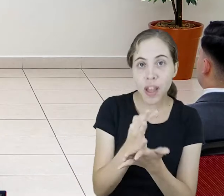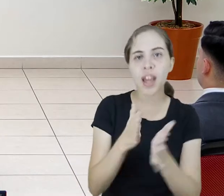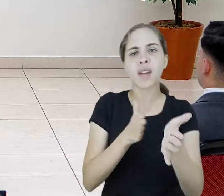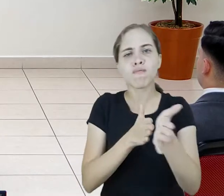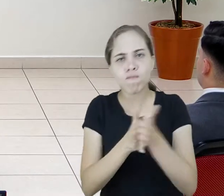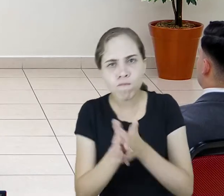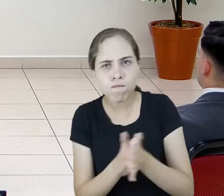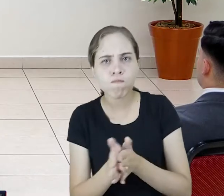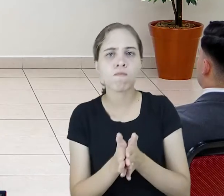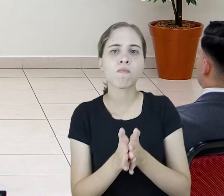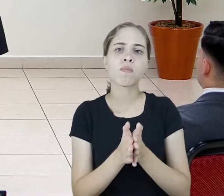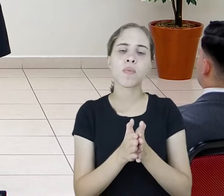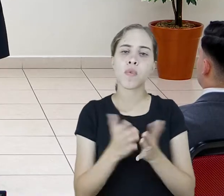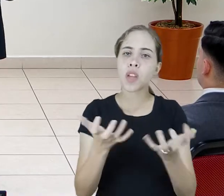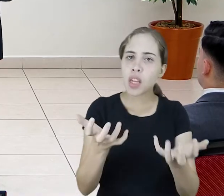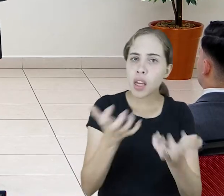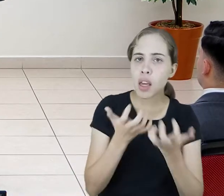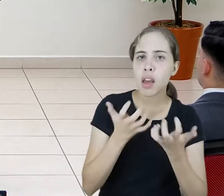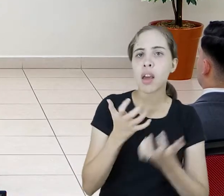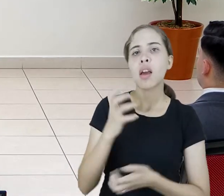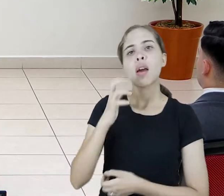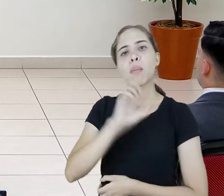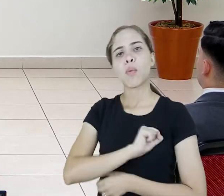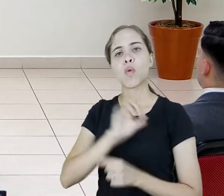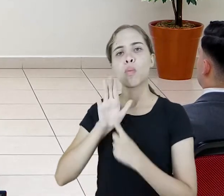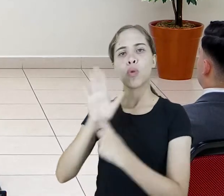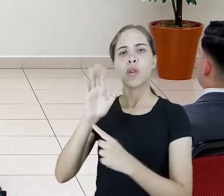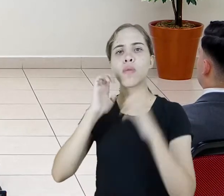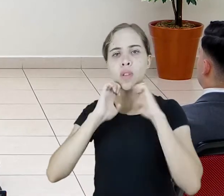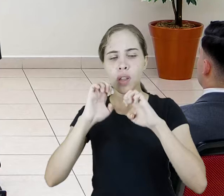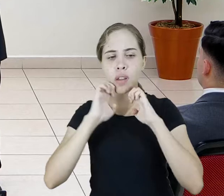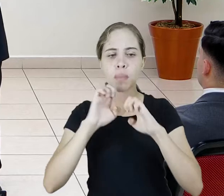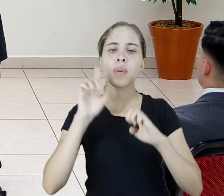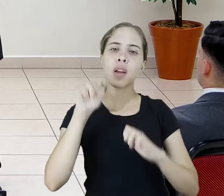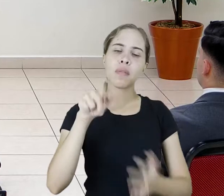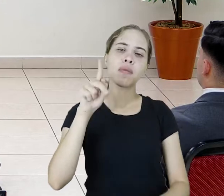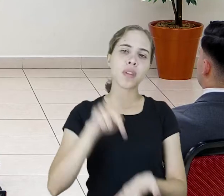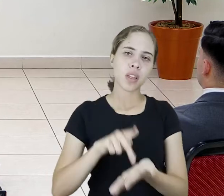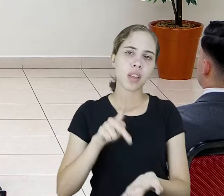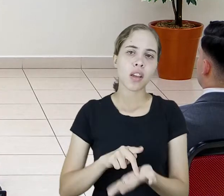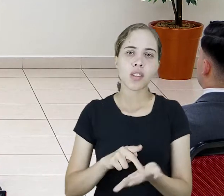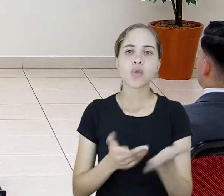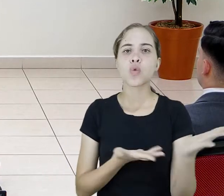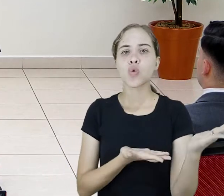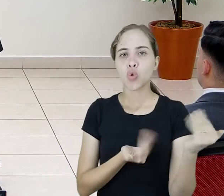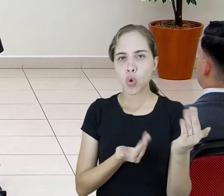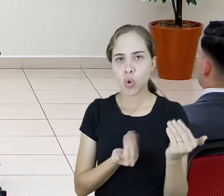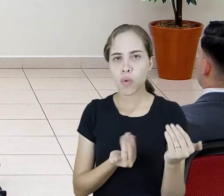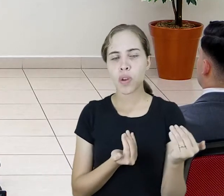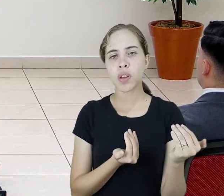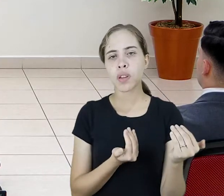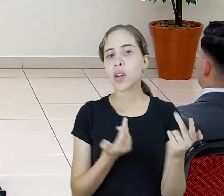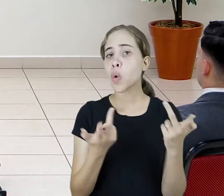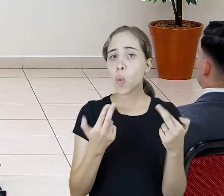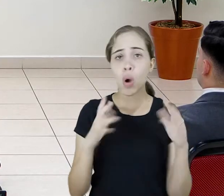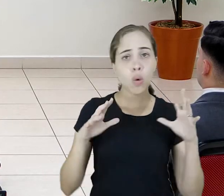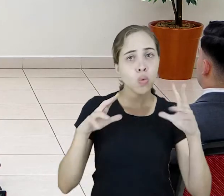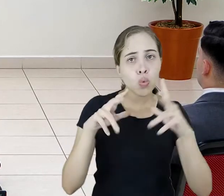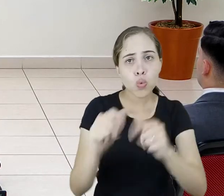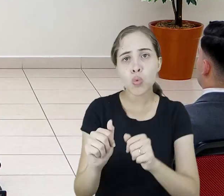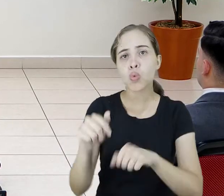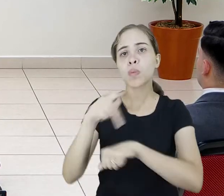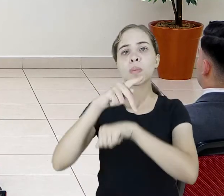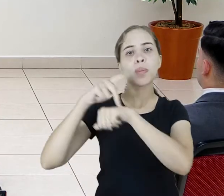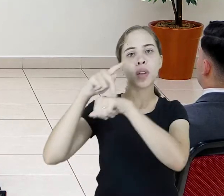diligência, o desejo, o amor pelo Evangelho. Certamente esses jovens, como todos, né, no nosso país,